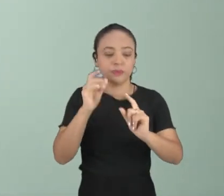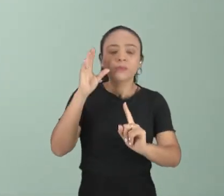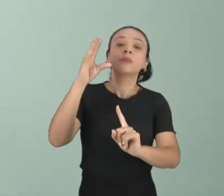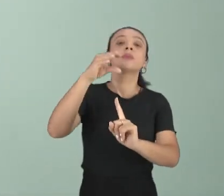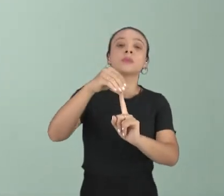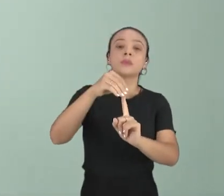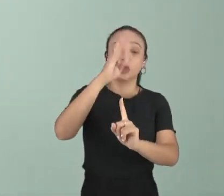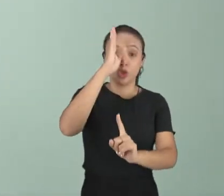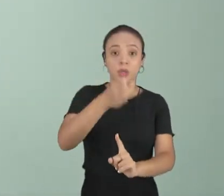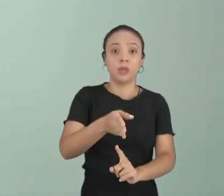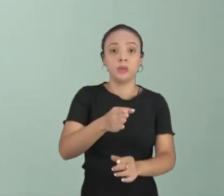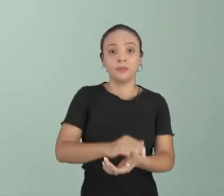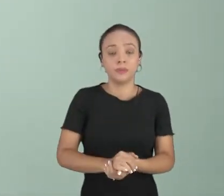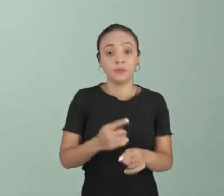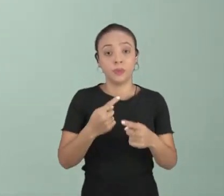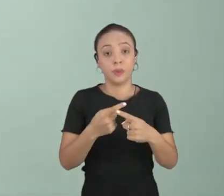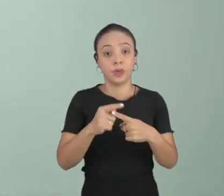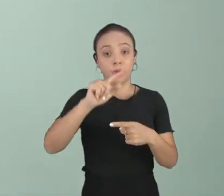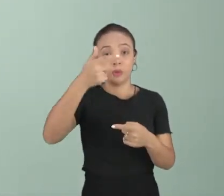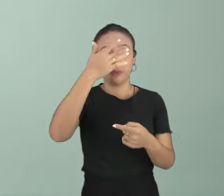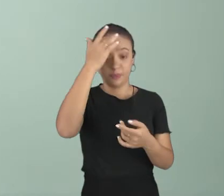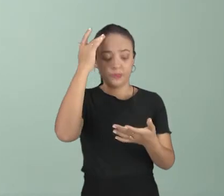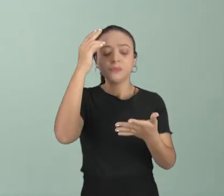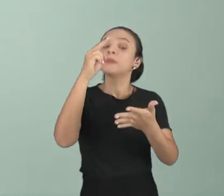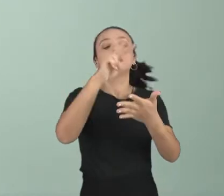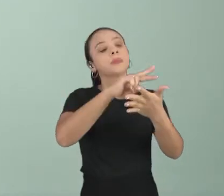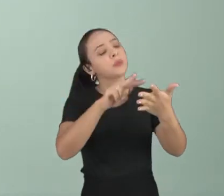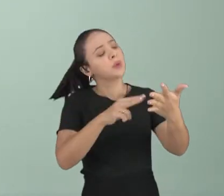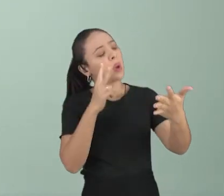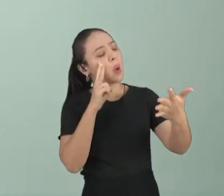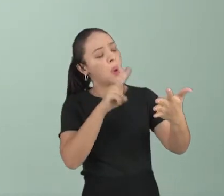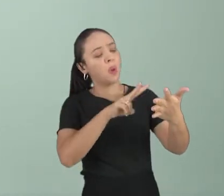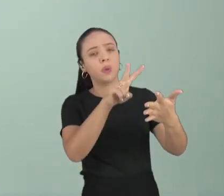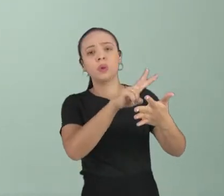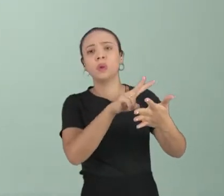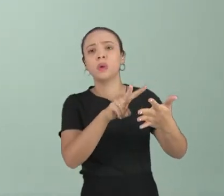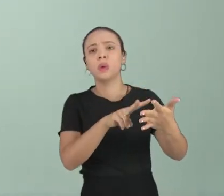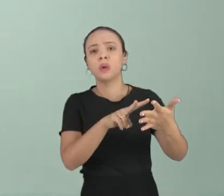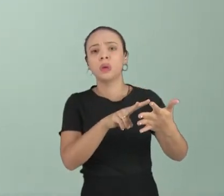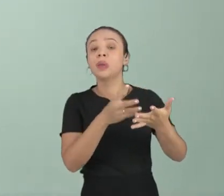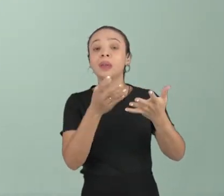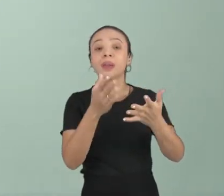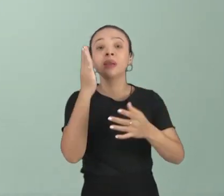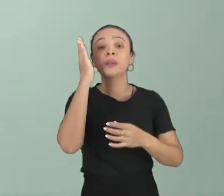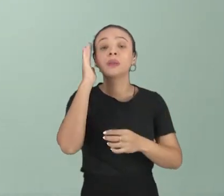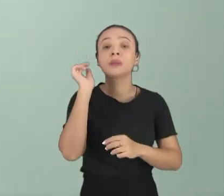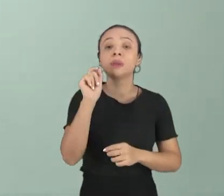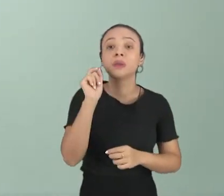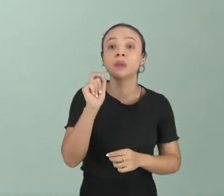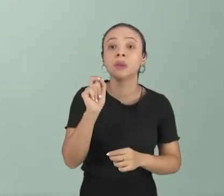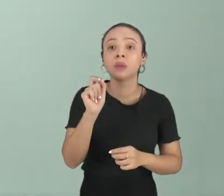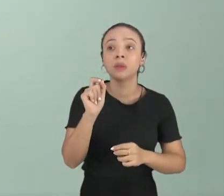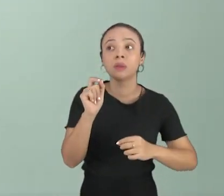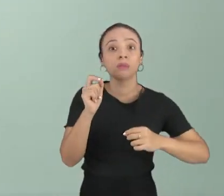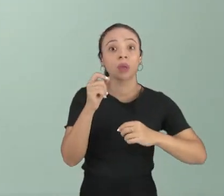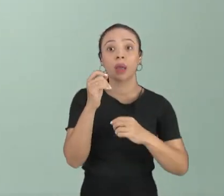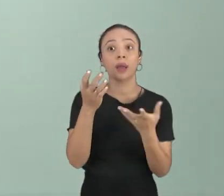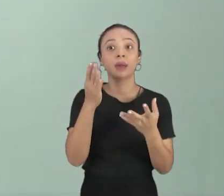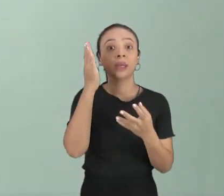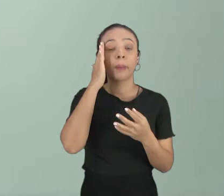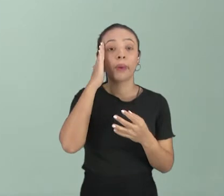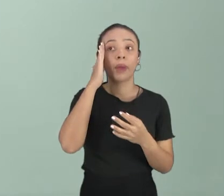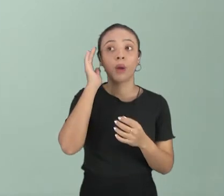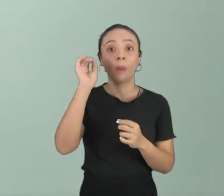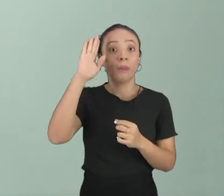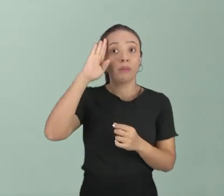objetivo, porque o outro leitor, a pessoa que vai ler sua resenha, ela quer saber o todo, quer